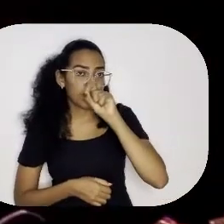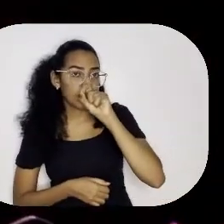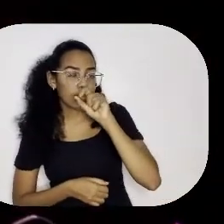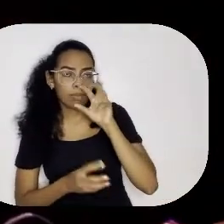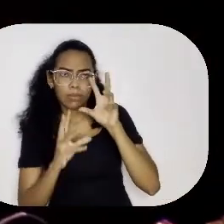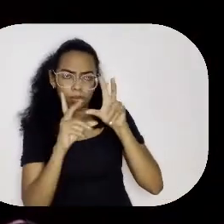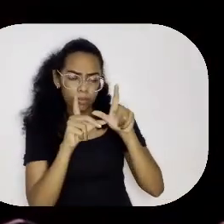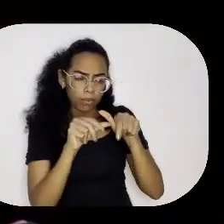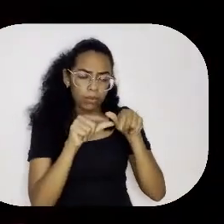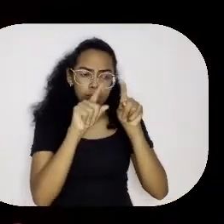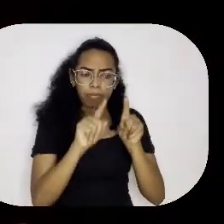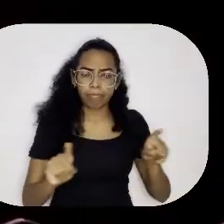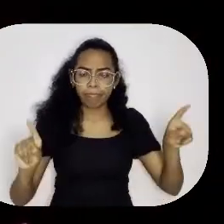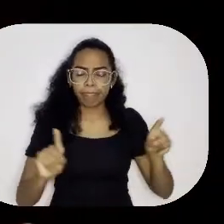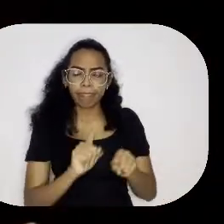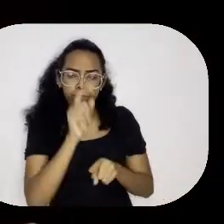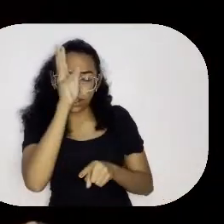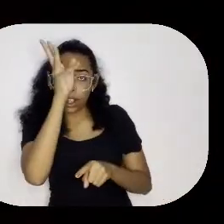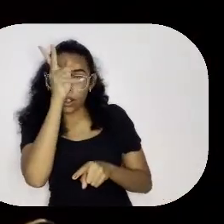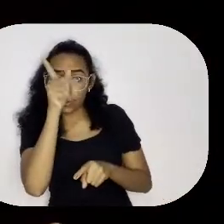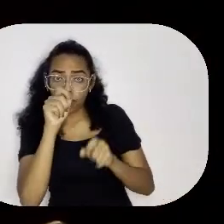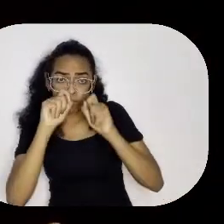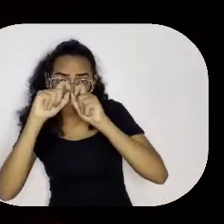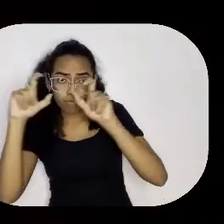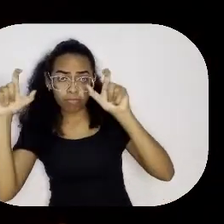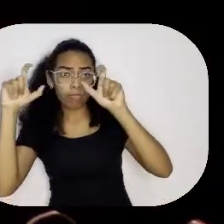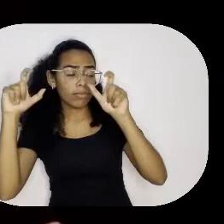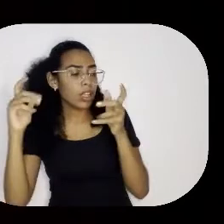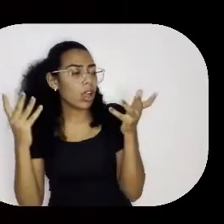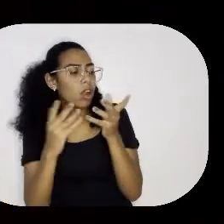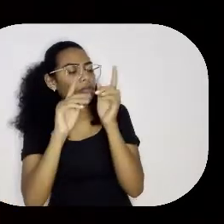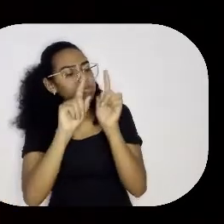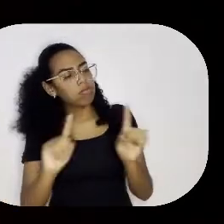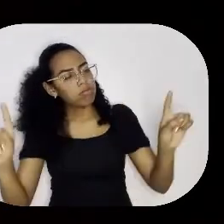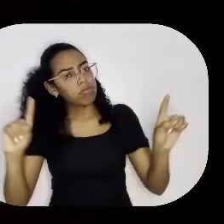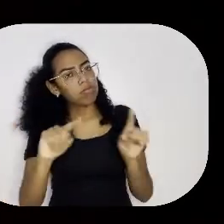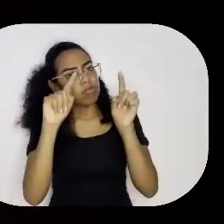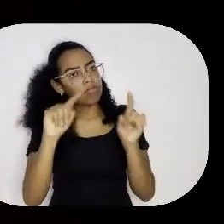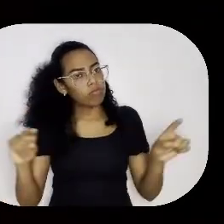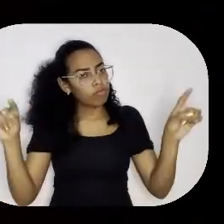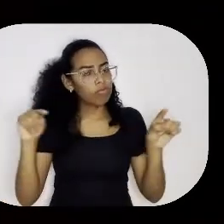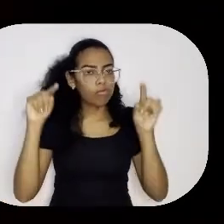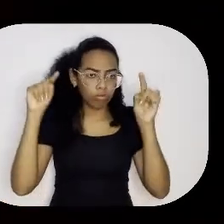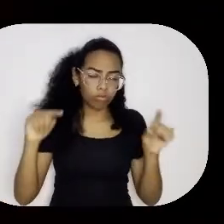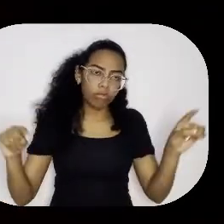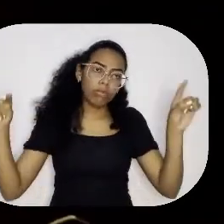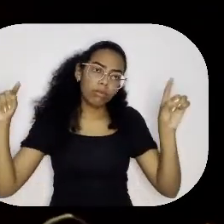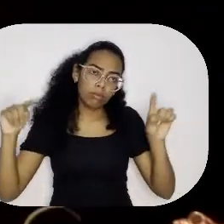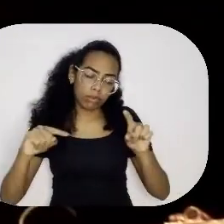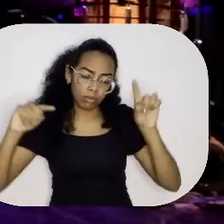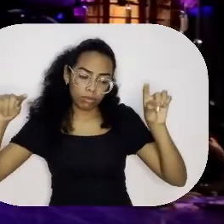o galo da vizinha já acordou mais cedo para reger essa sinfonia.